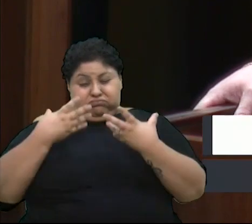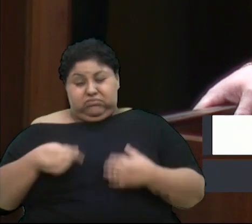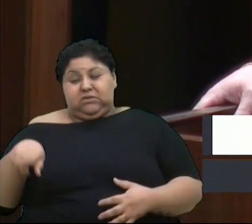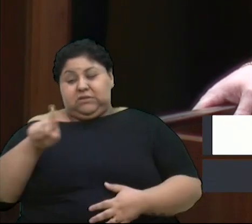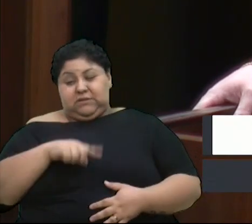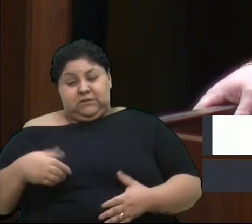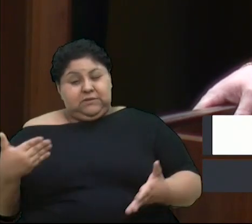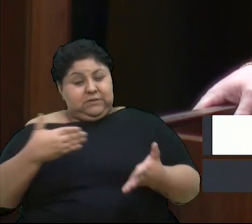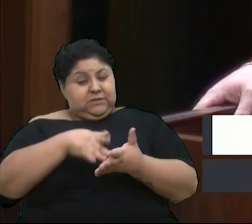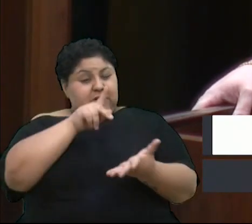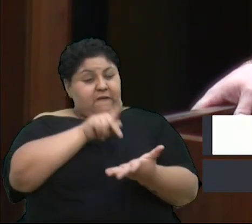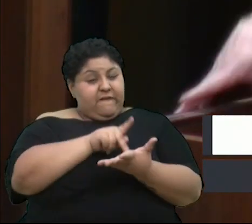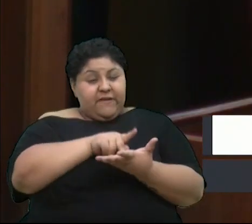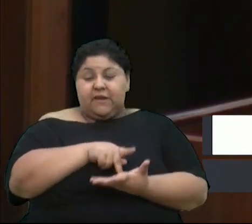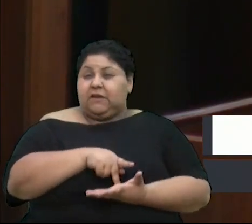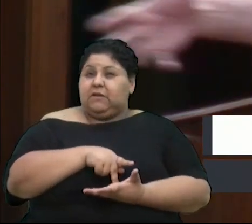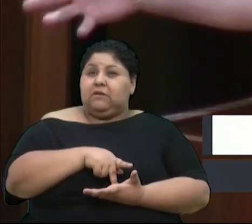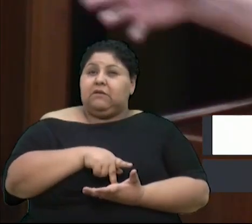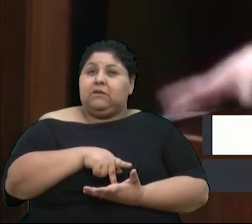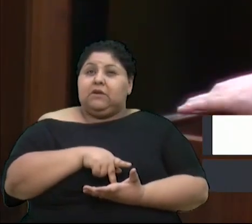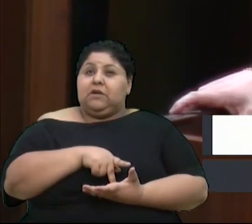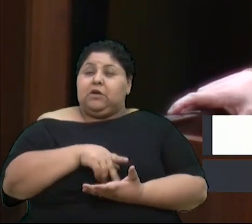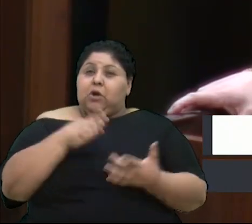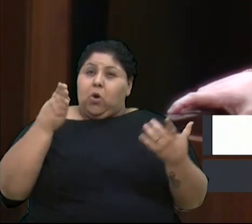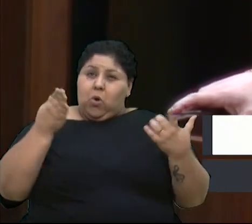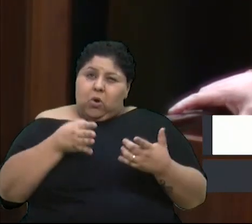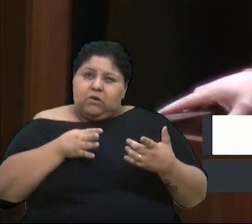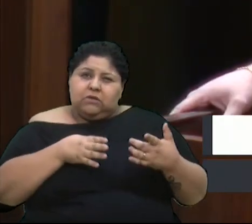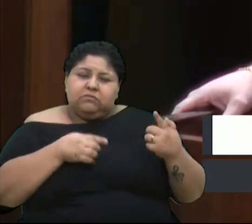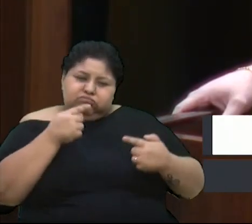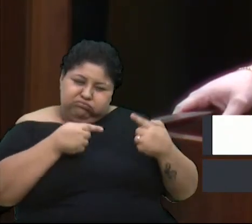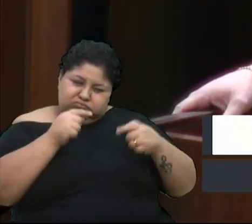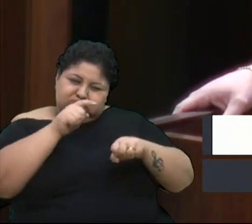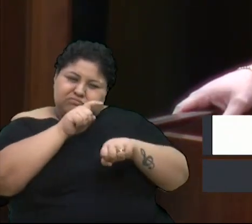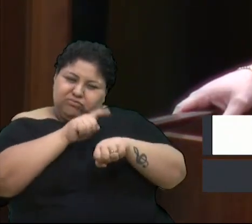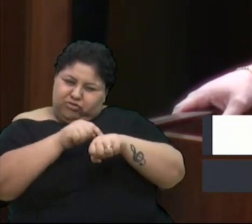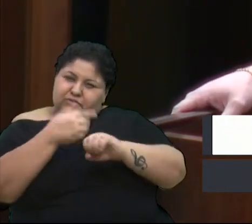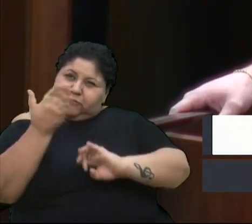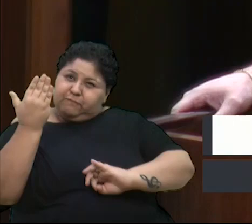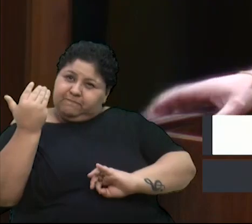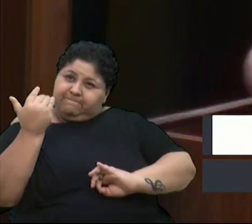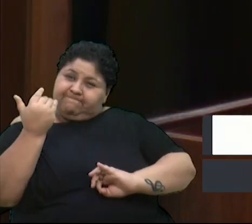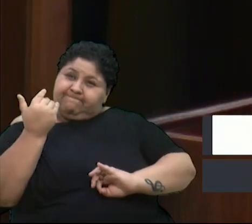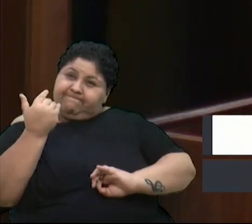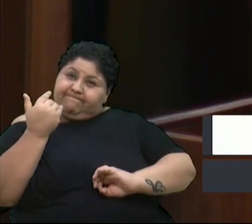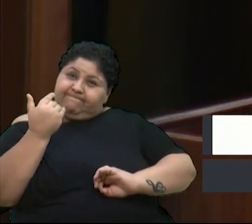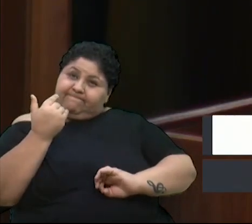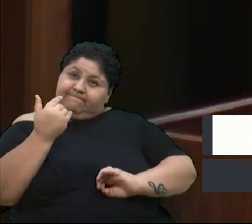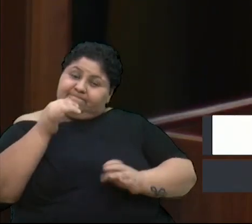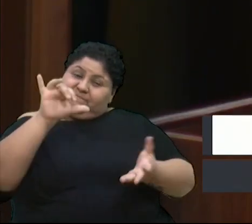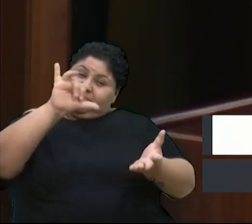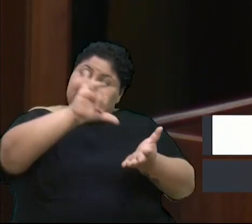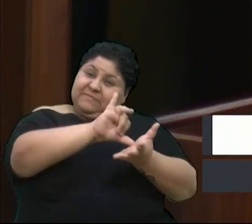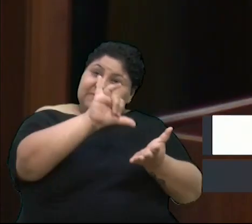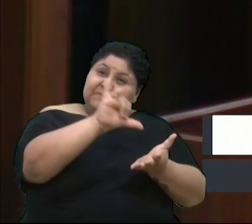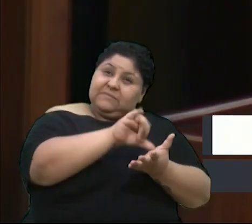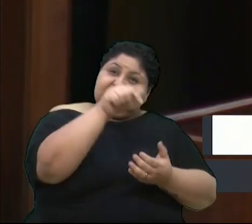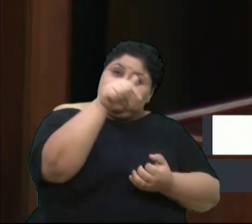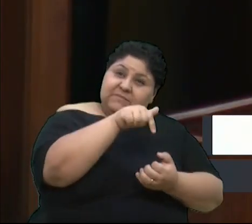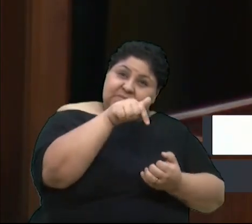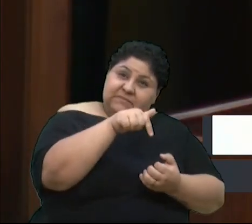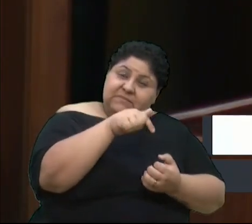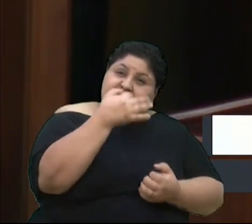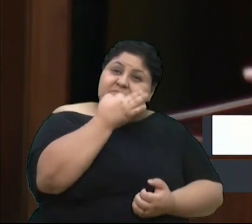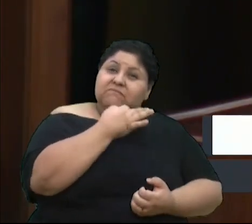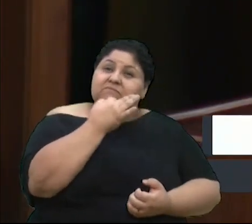que trazer a verdade à tona. Até fui provocado um tempo atrás, né, pelo centro aqui de Caxias do